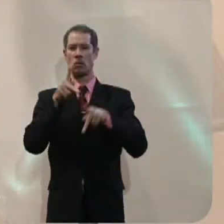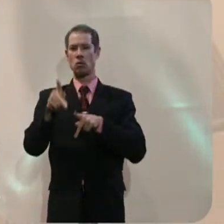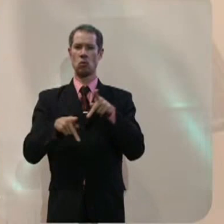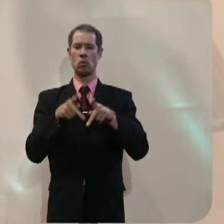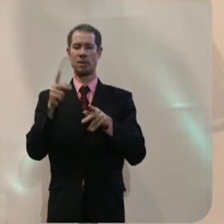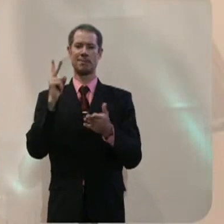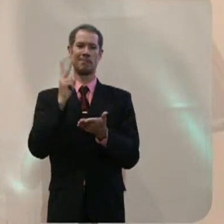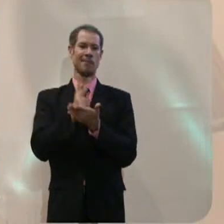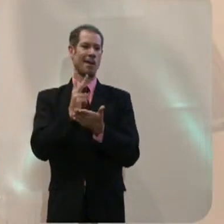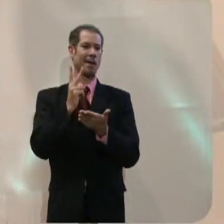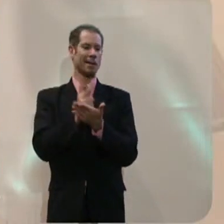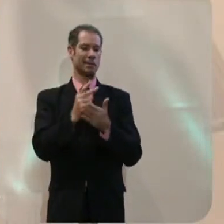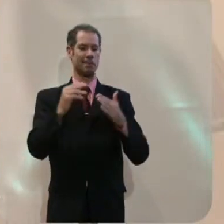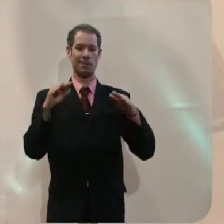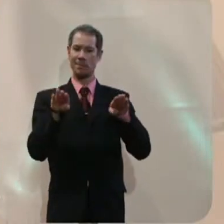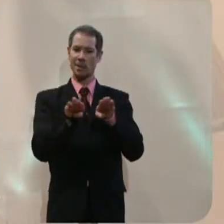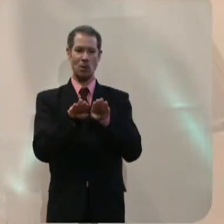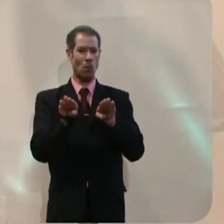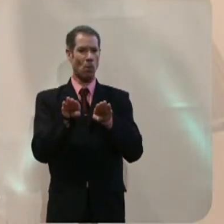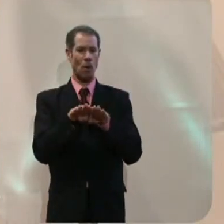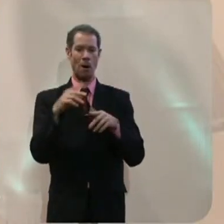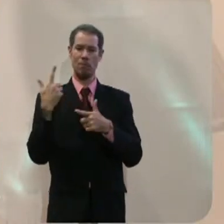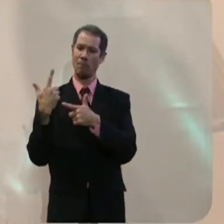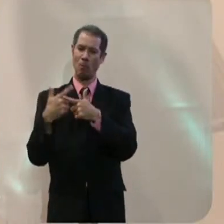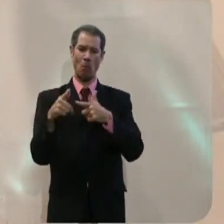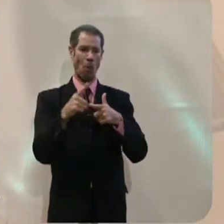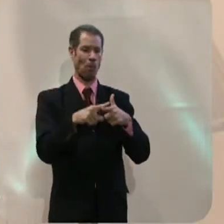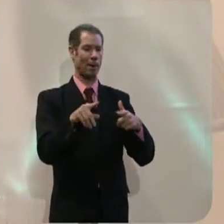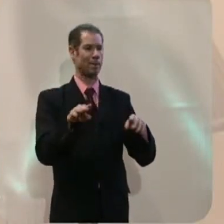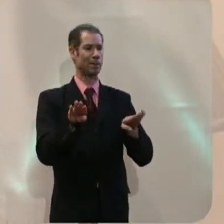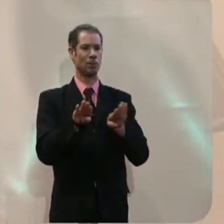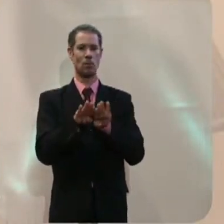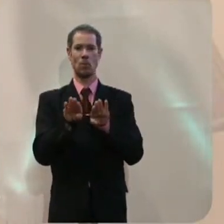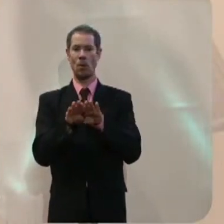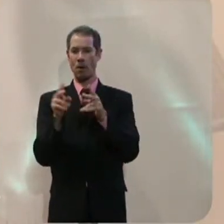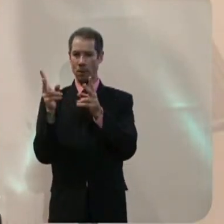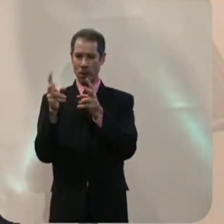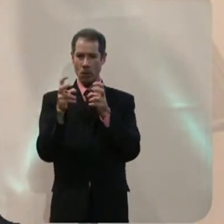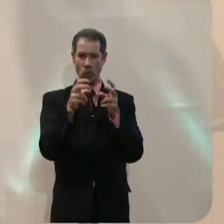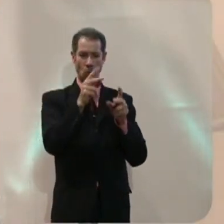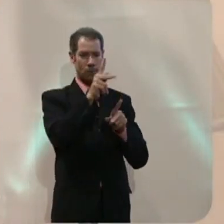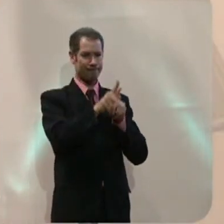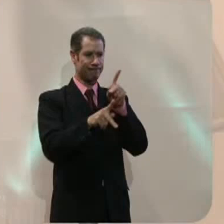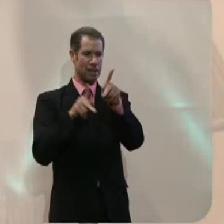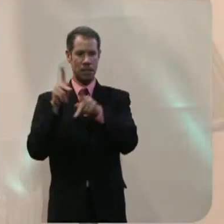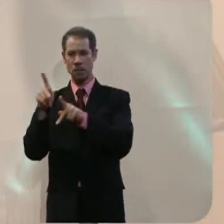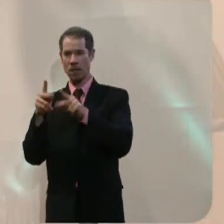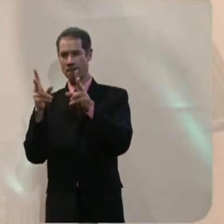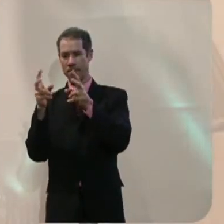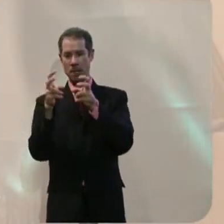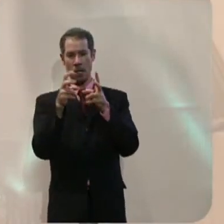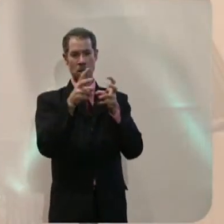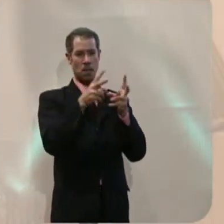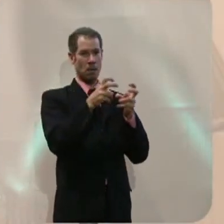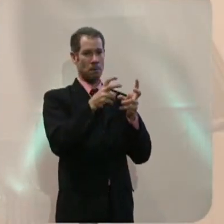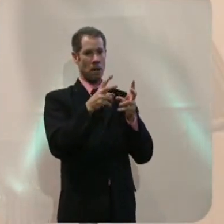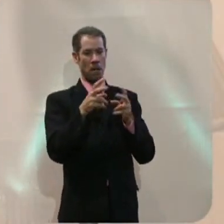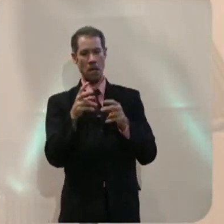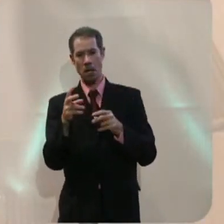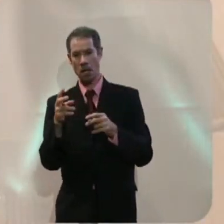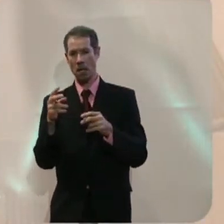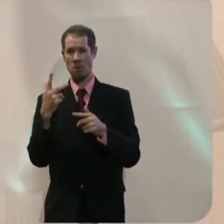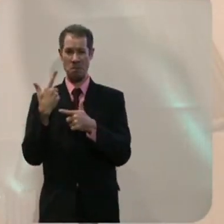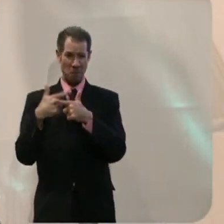pelas mesmas situações N vezes. E quando eu olho para essas pessoas, eu vou perceber que